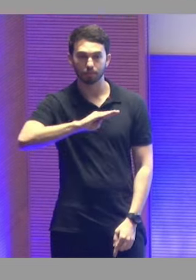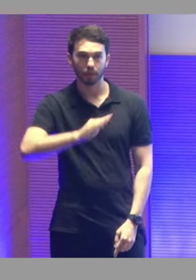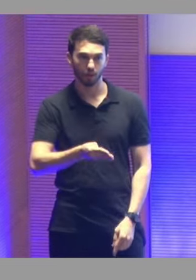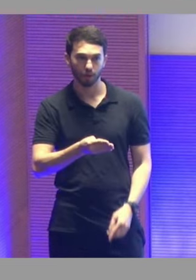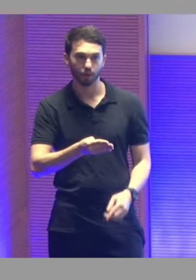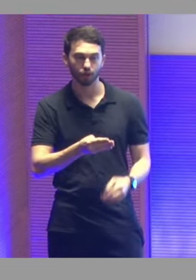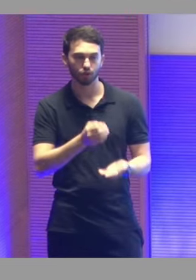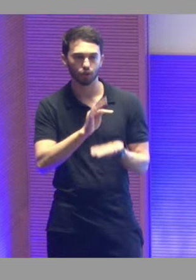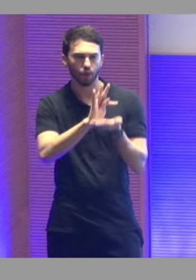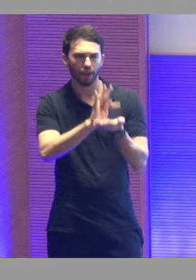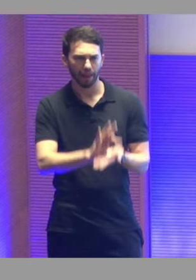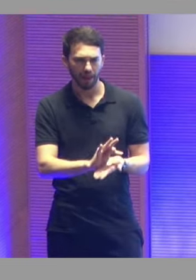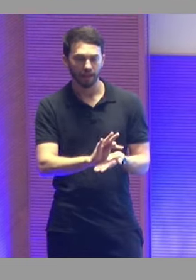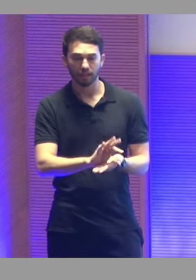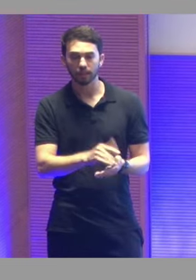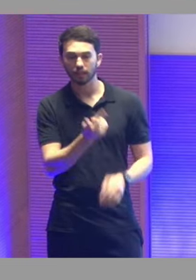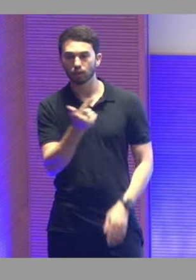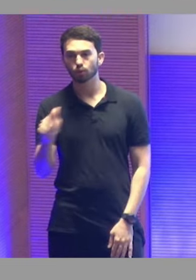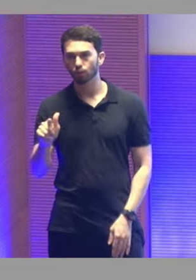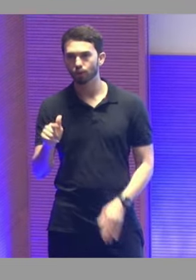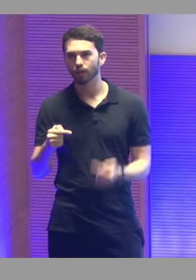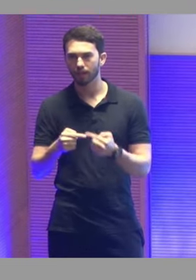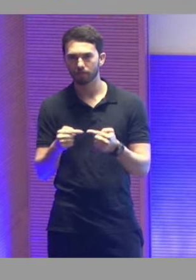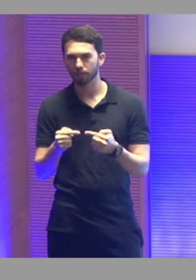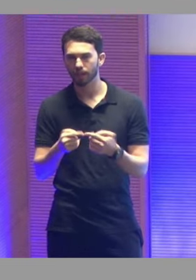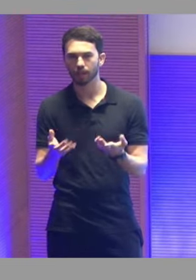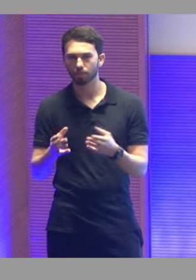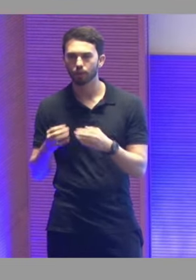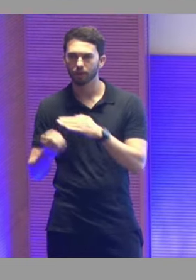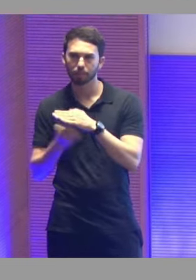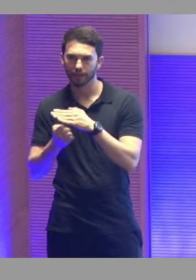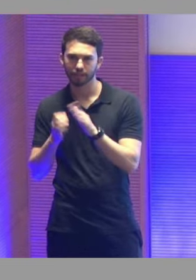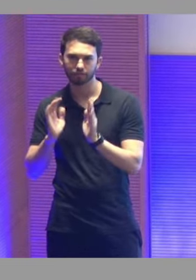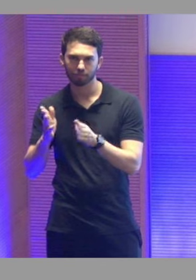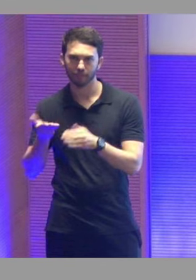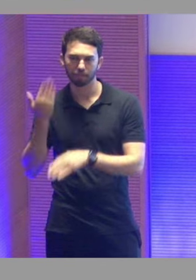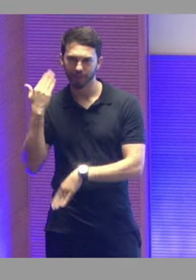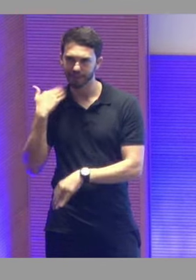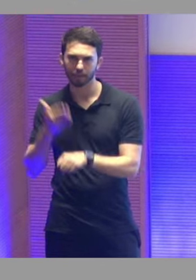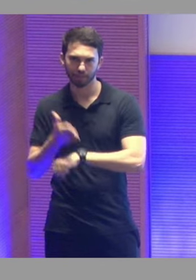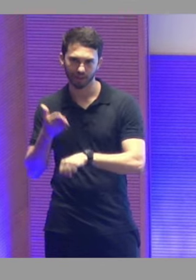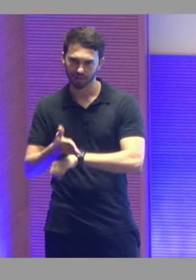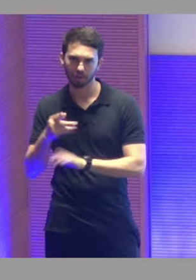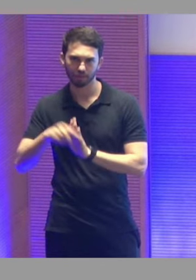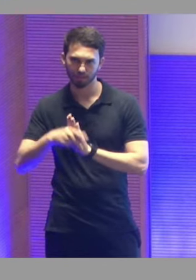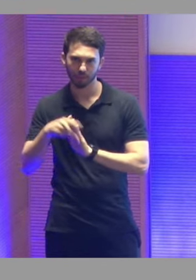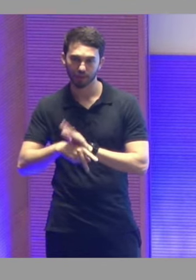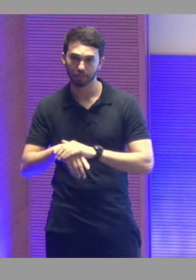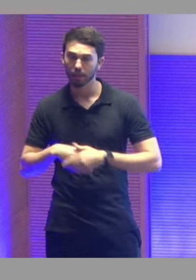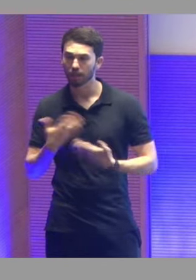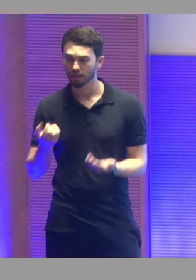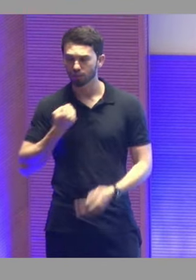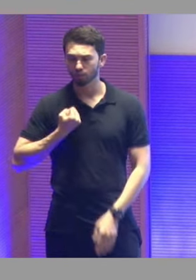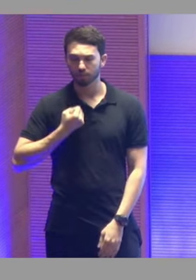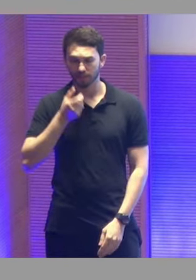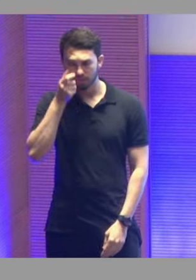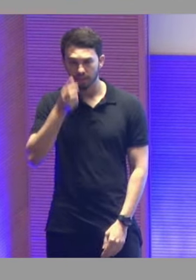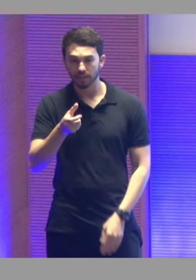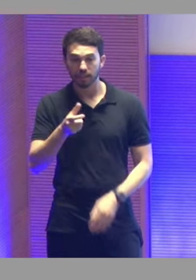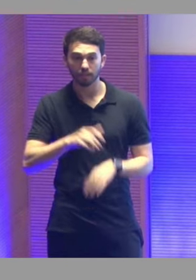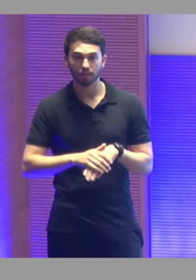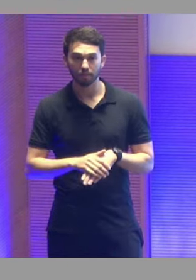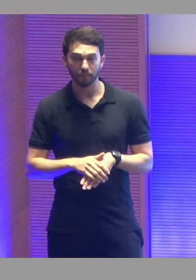CO2 equivalente enquanto que o restante foi reportado por organizações que já faziam parte do programa e só um número interessante